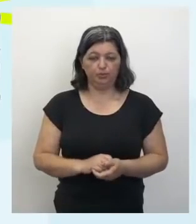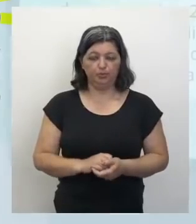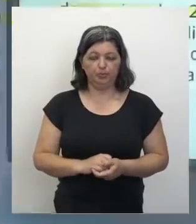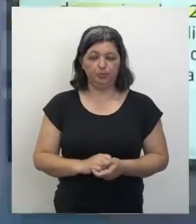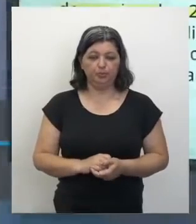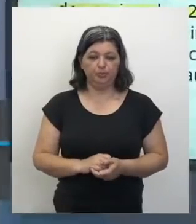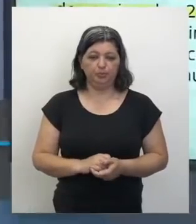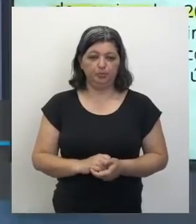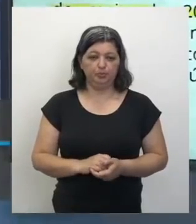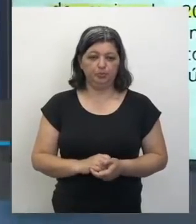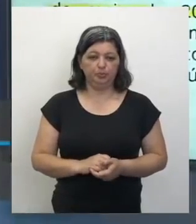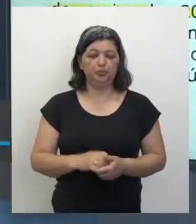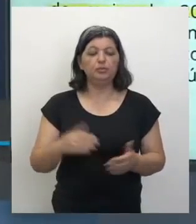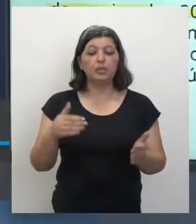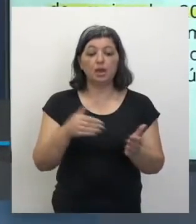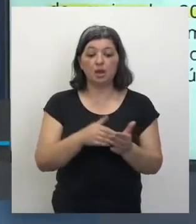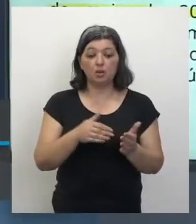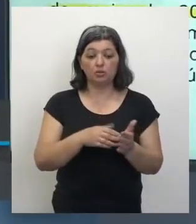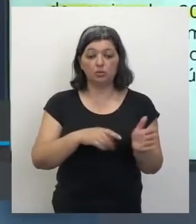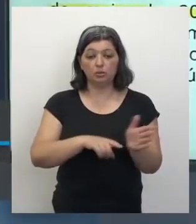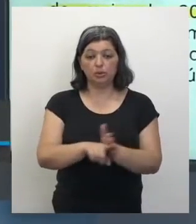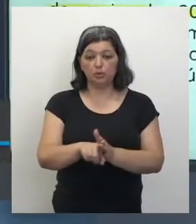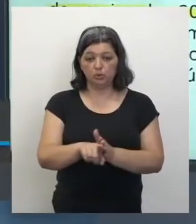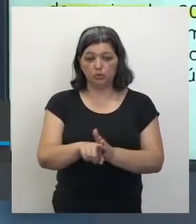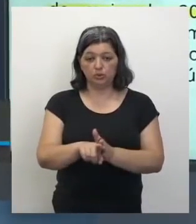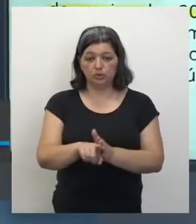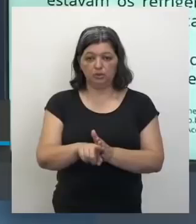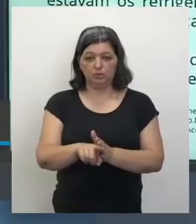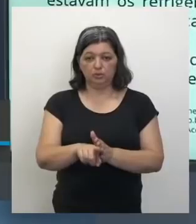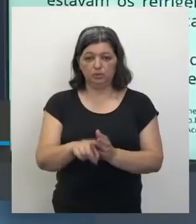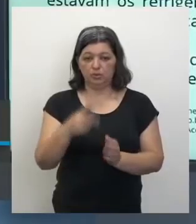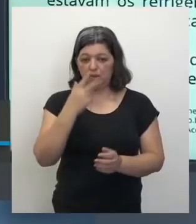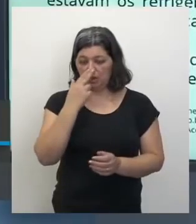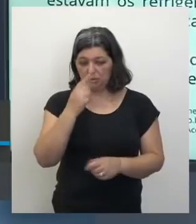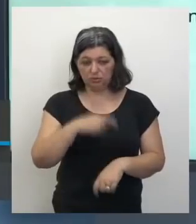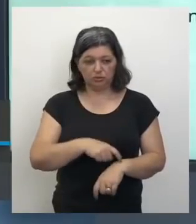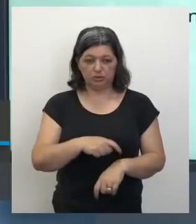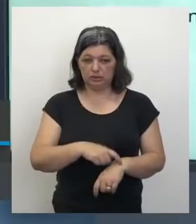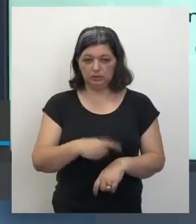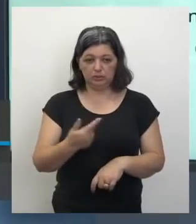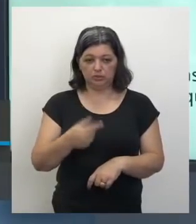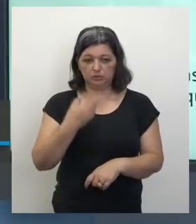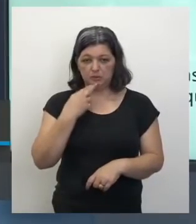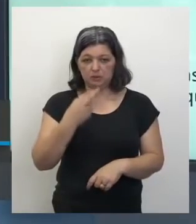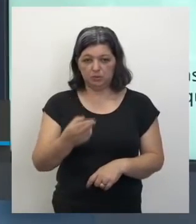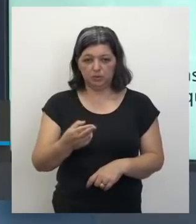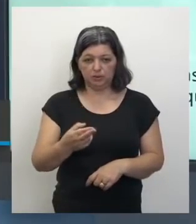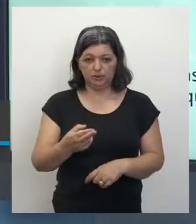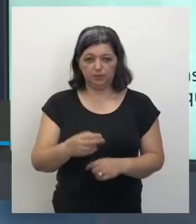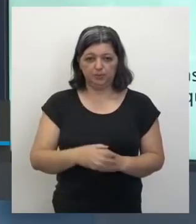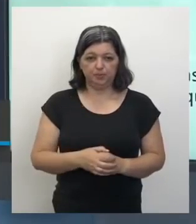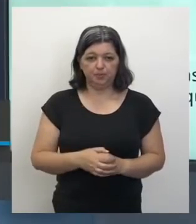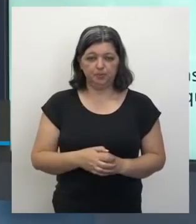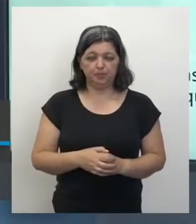lá? A última questão, que eu acho que não deu tempo de vocês responderem, a última